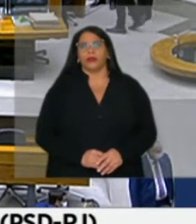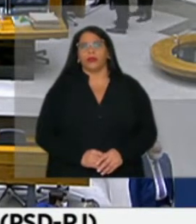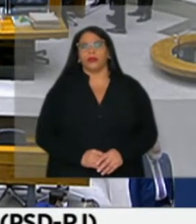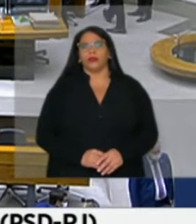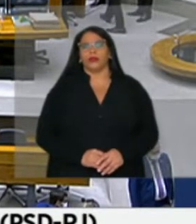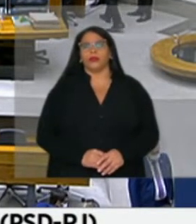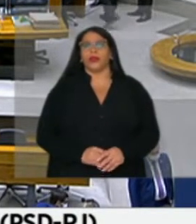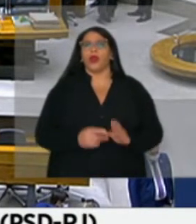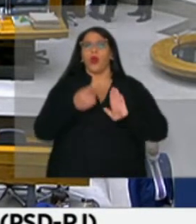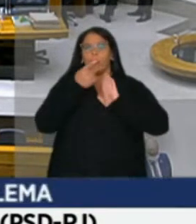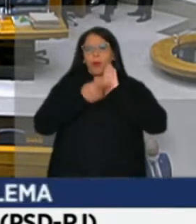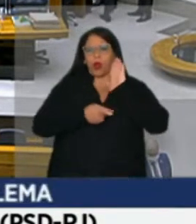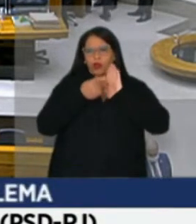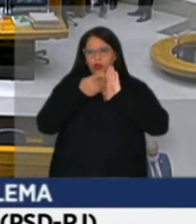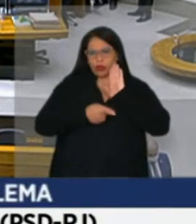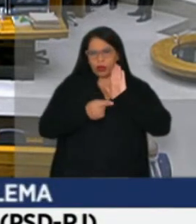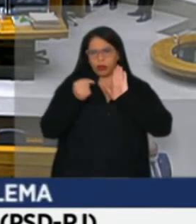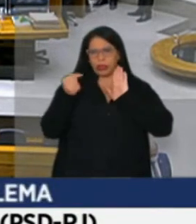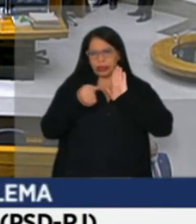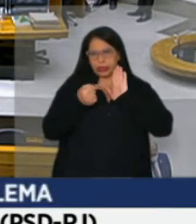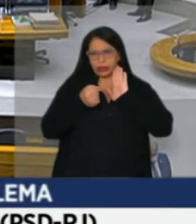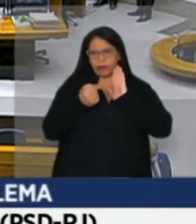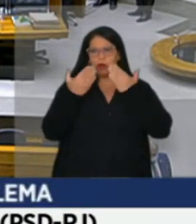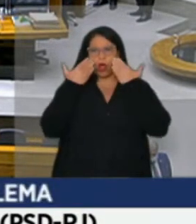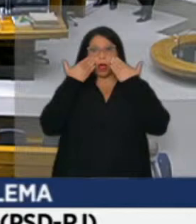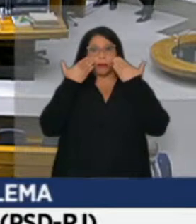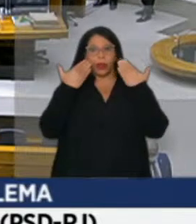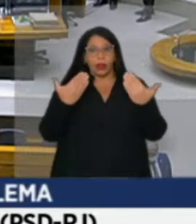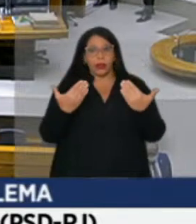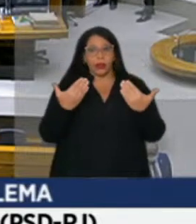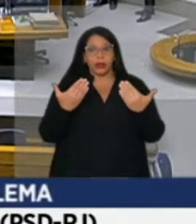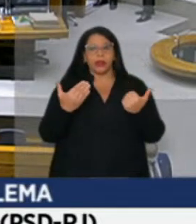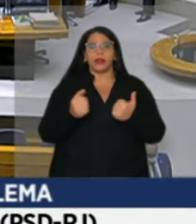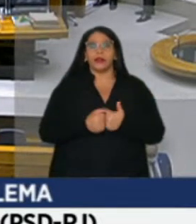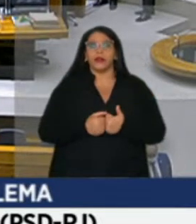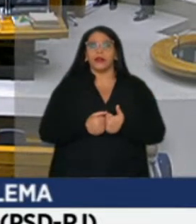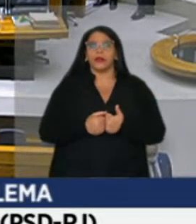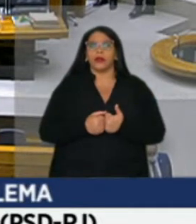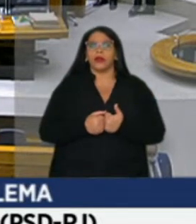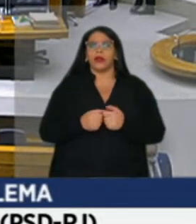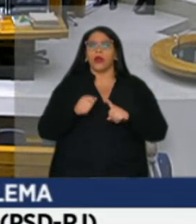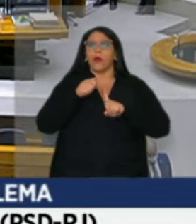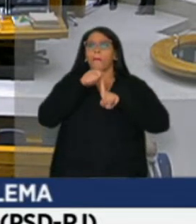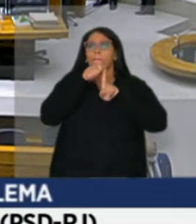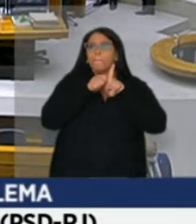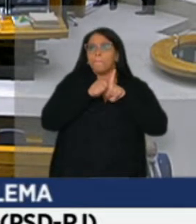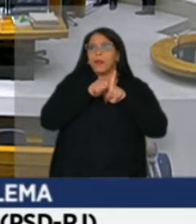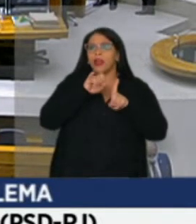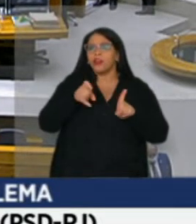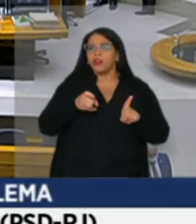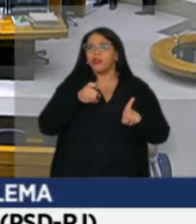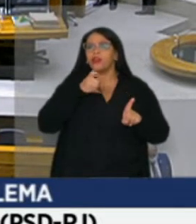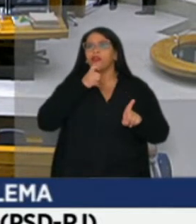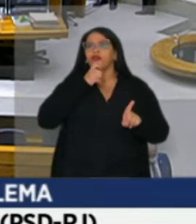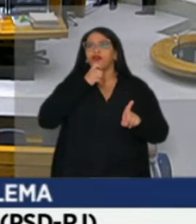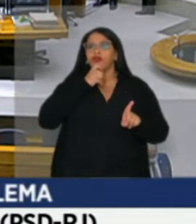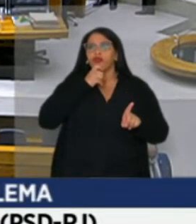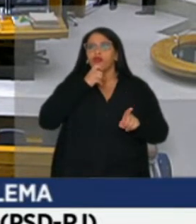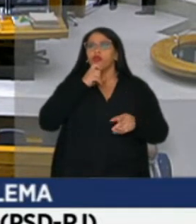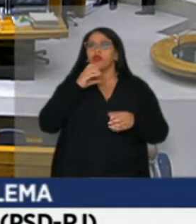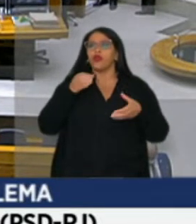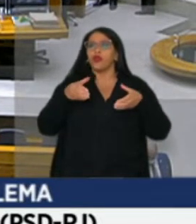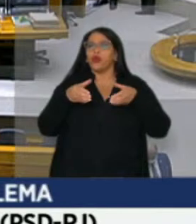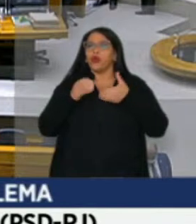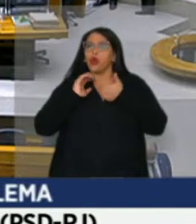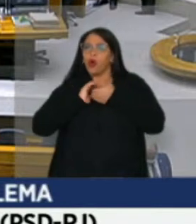Esse projeto de resolução foi apresentado em junho. No mês retrasado, o colegiado, o Conselho